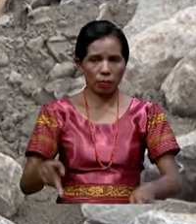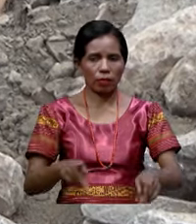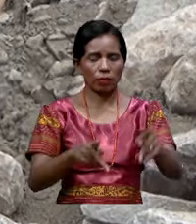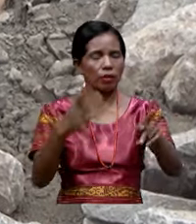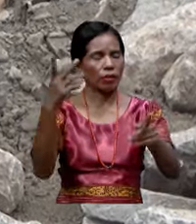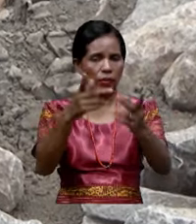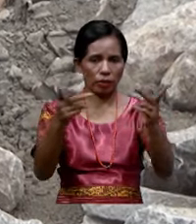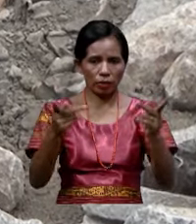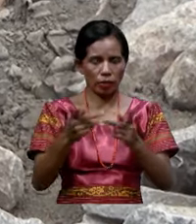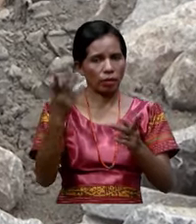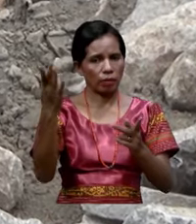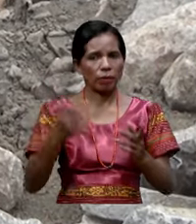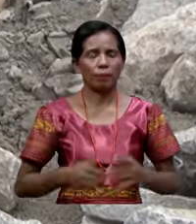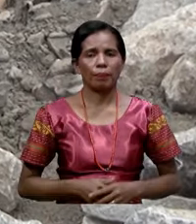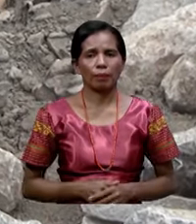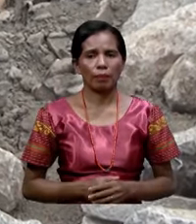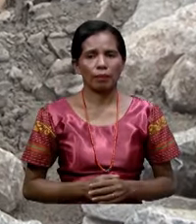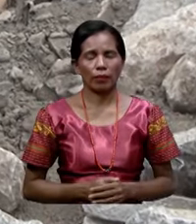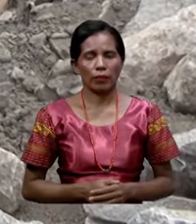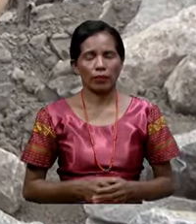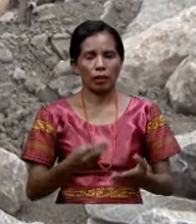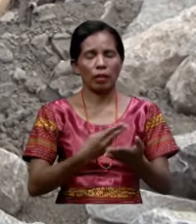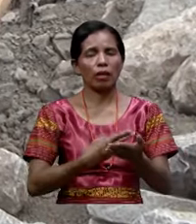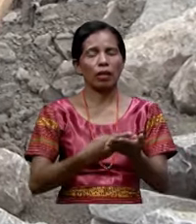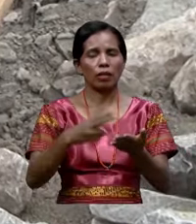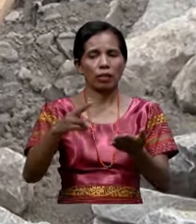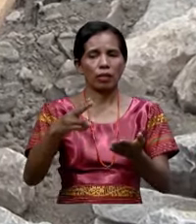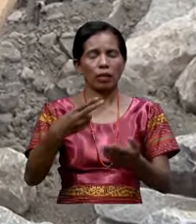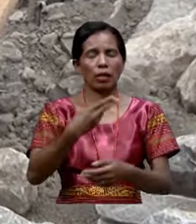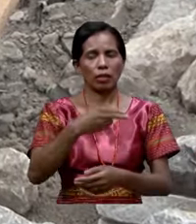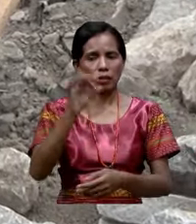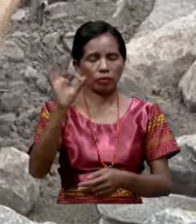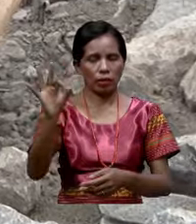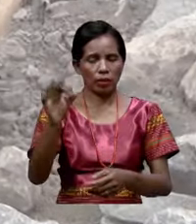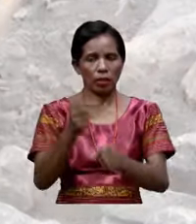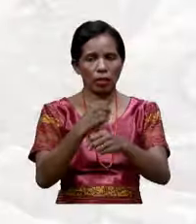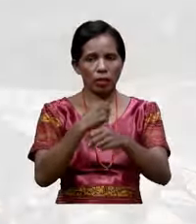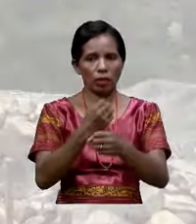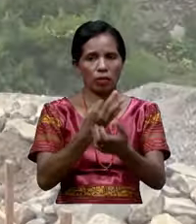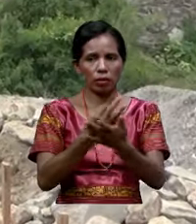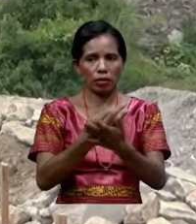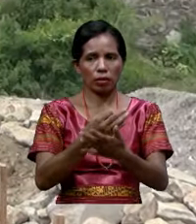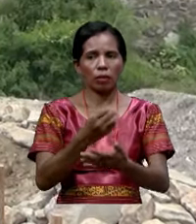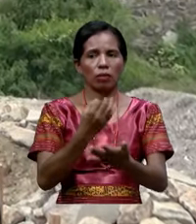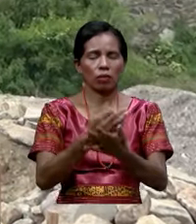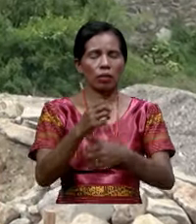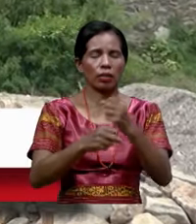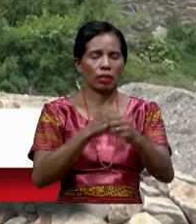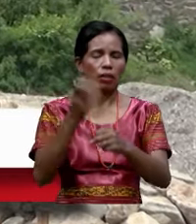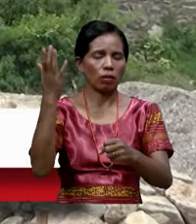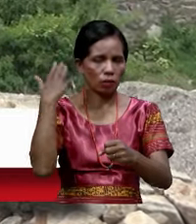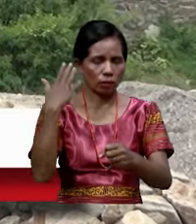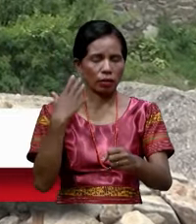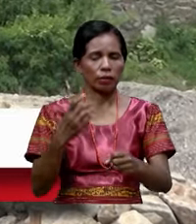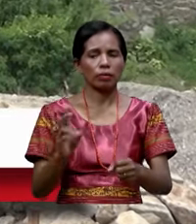a fatin refere. Sintina publik ini konstruksi orsamento ratiket itu orsamento tina kotunya 2023 nya nepe